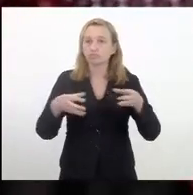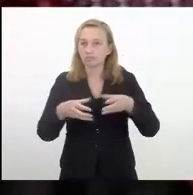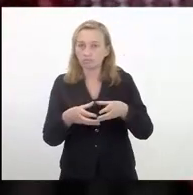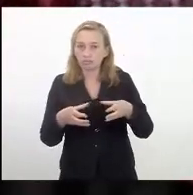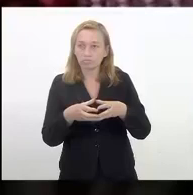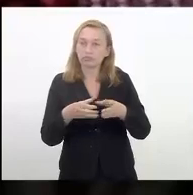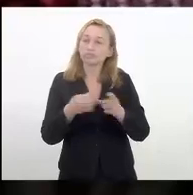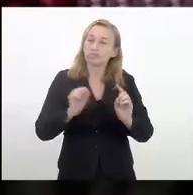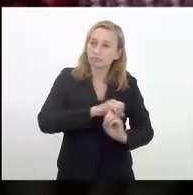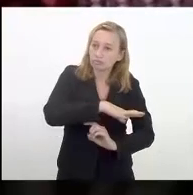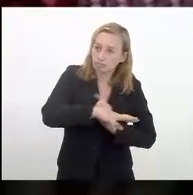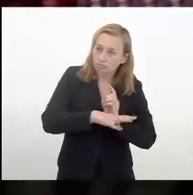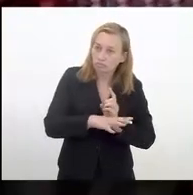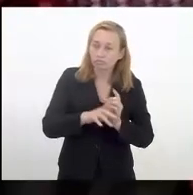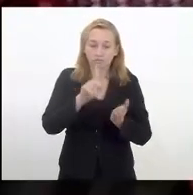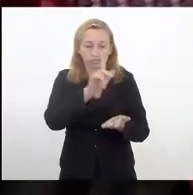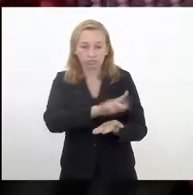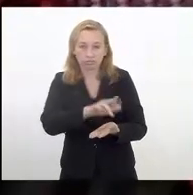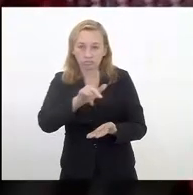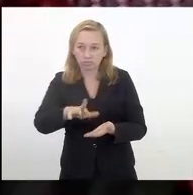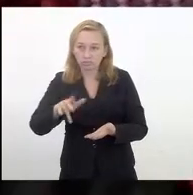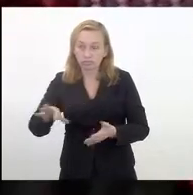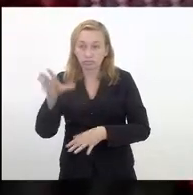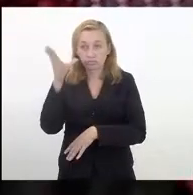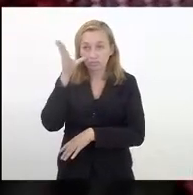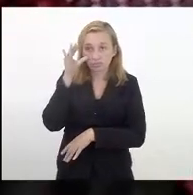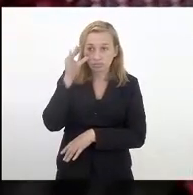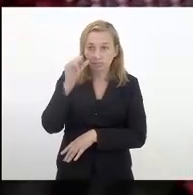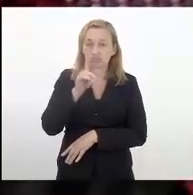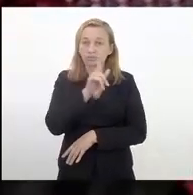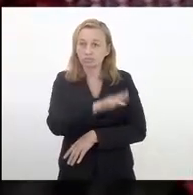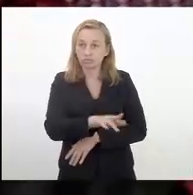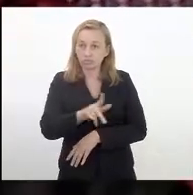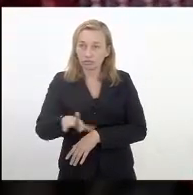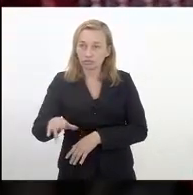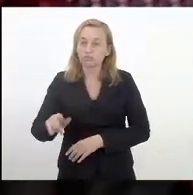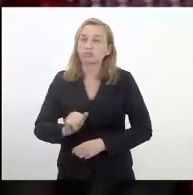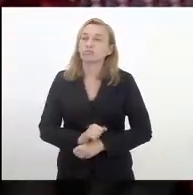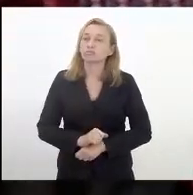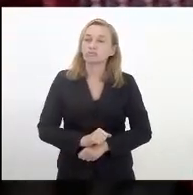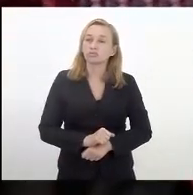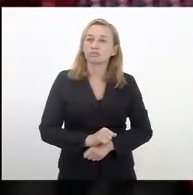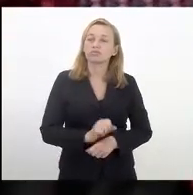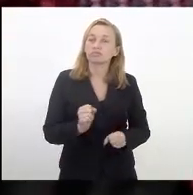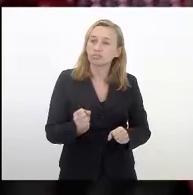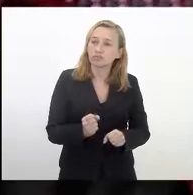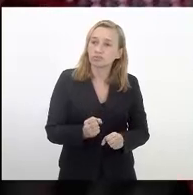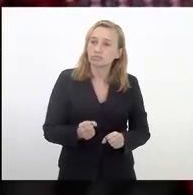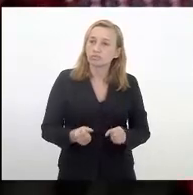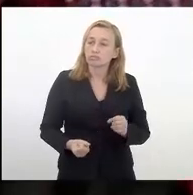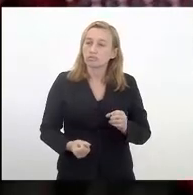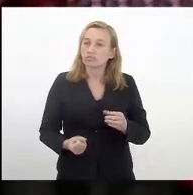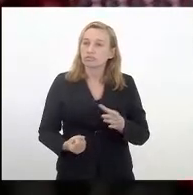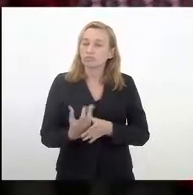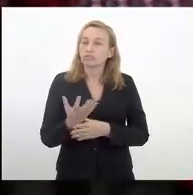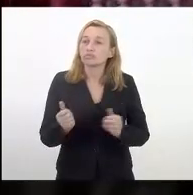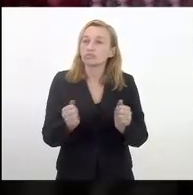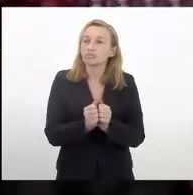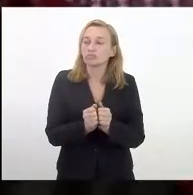sociais de diversos interesses de diversos matizes constroem conjuntamente